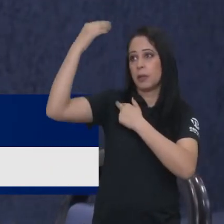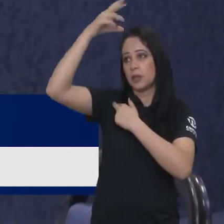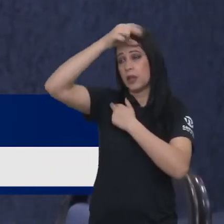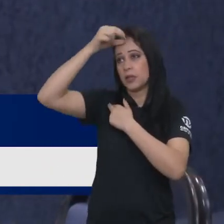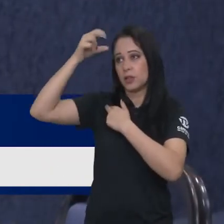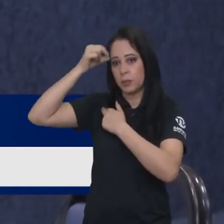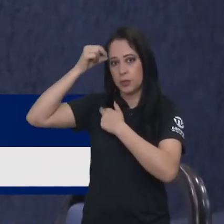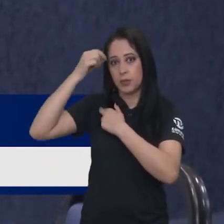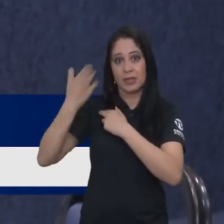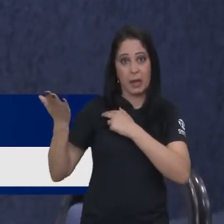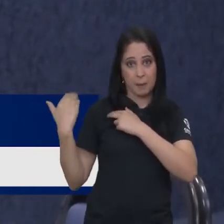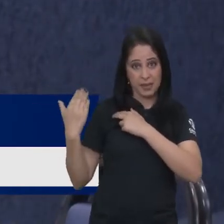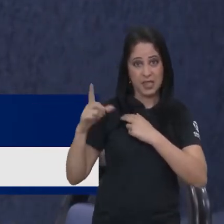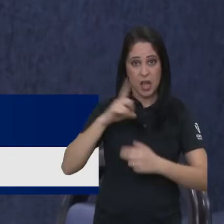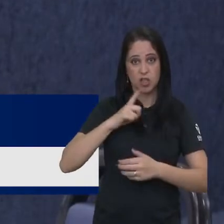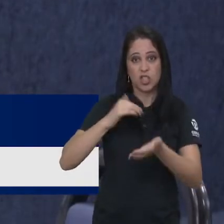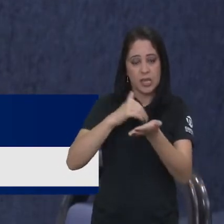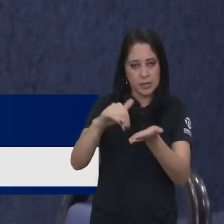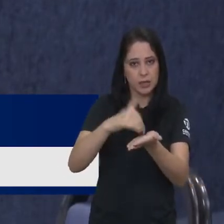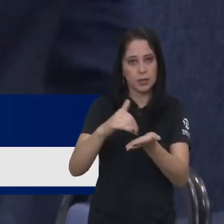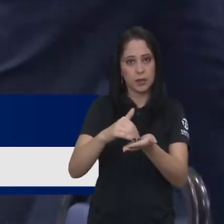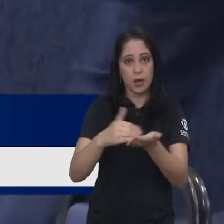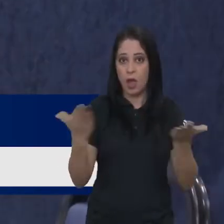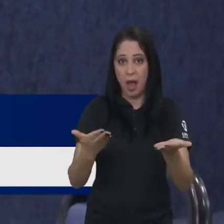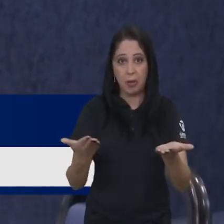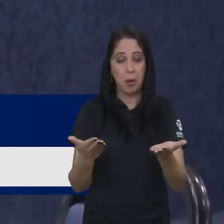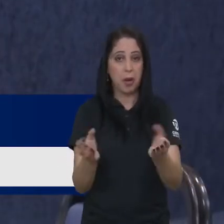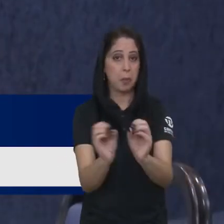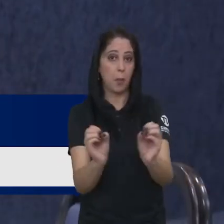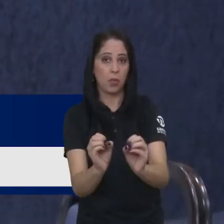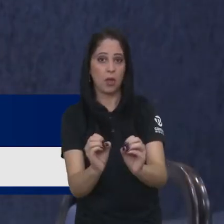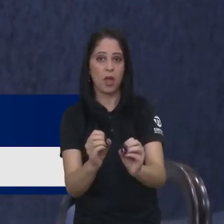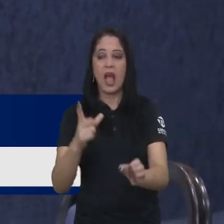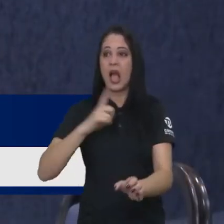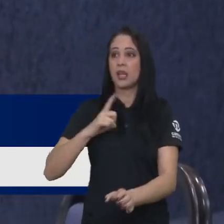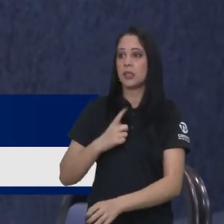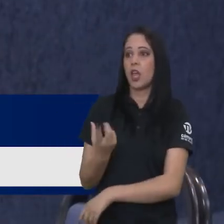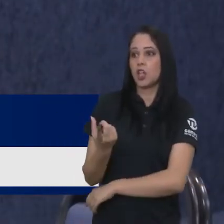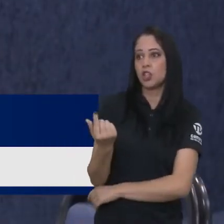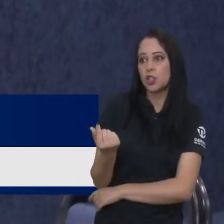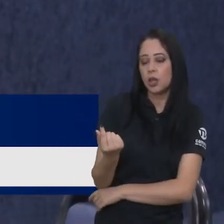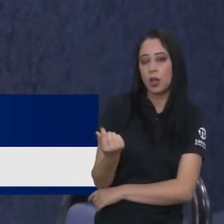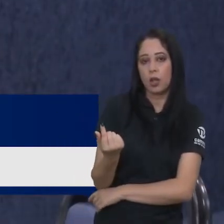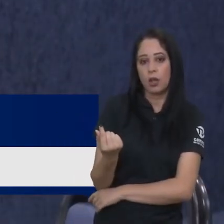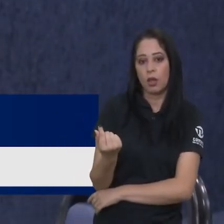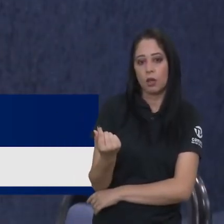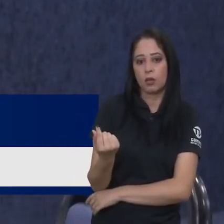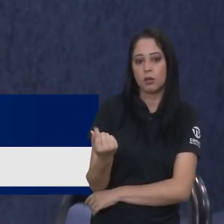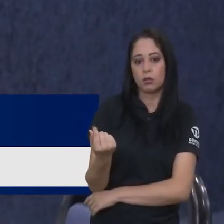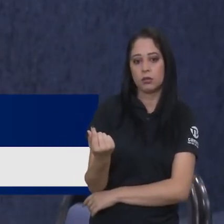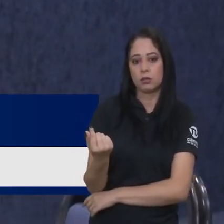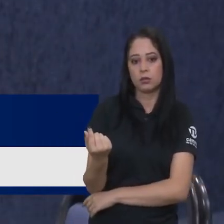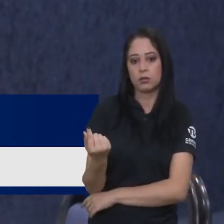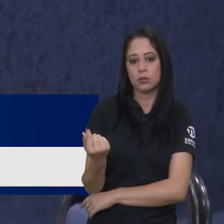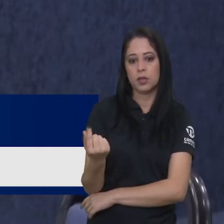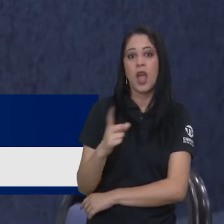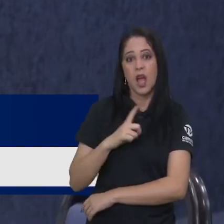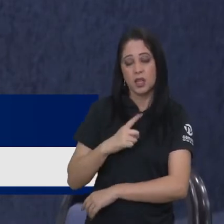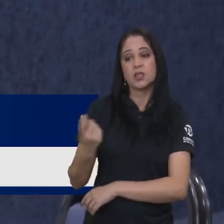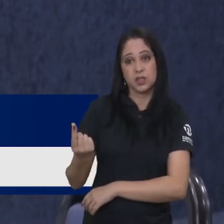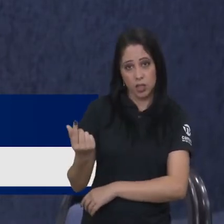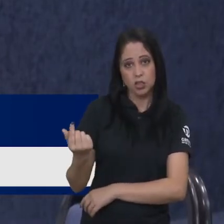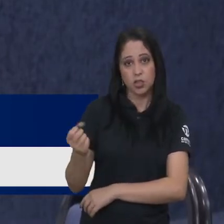temos mais, uma secretaria que cuidava exatamente disso. Nós temos dinheiro, mas não vai, porque o senhor falou que é questão